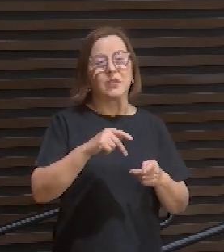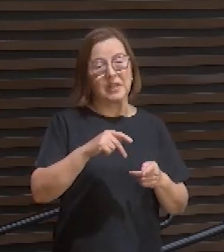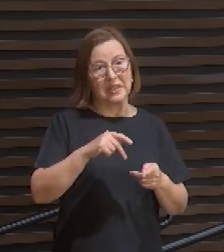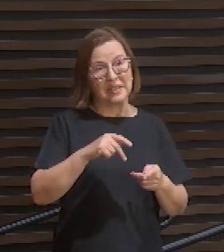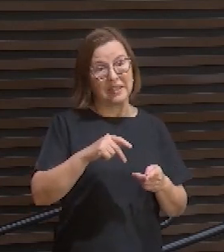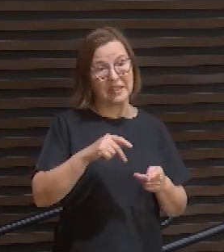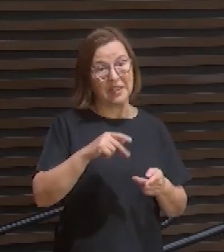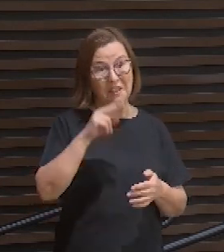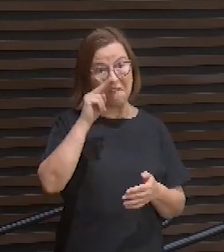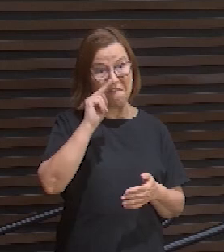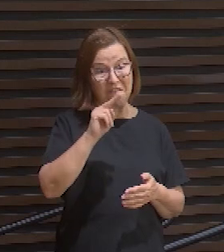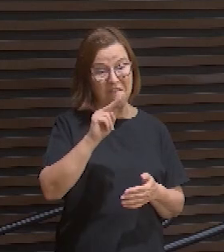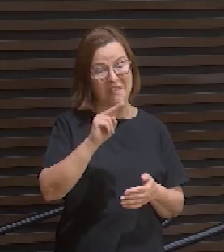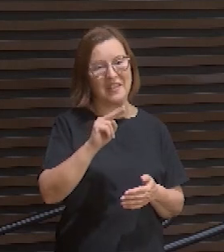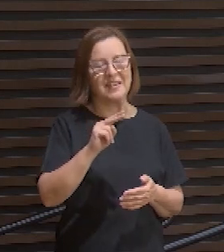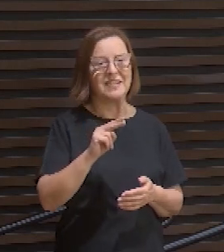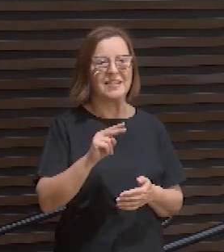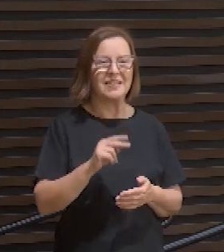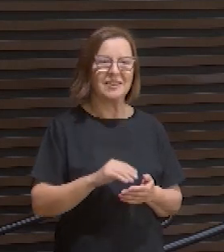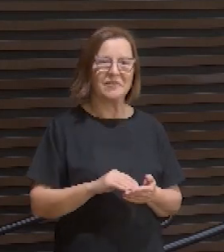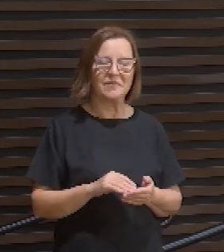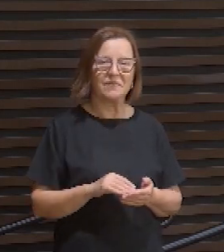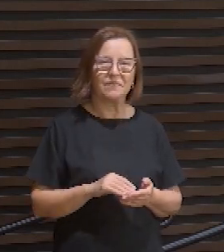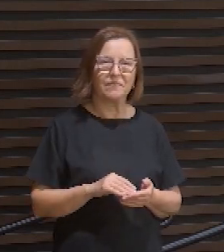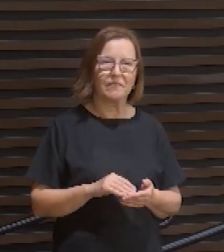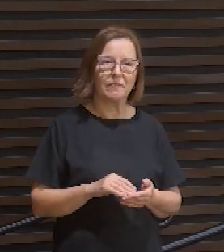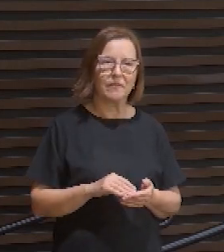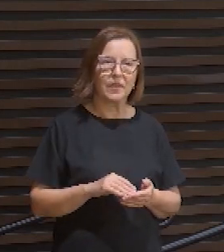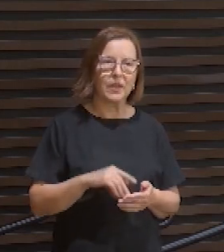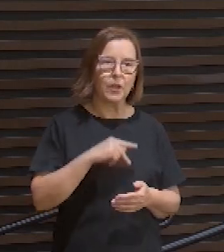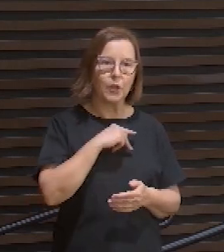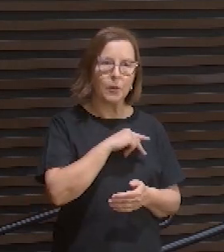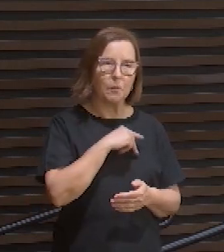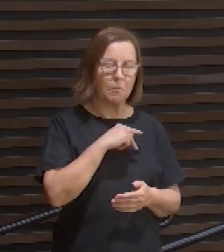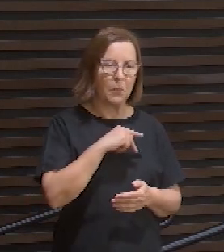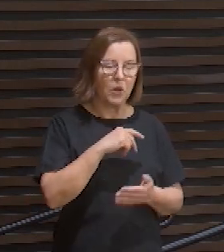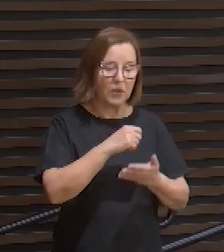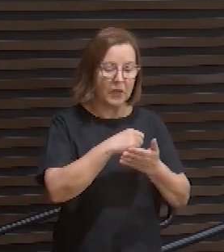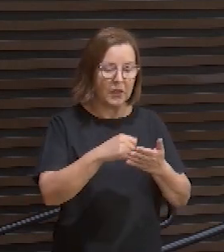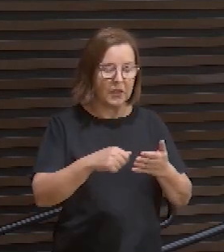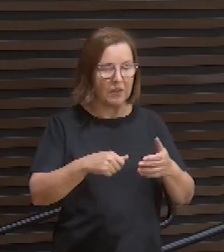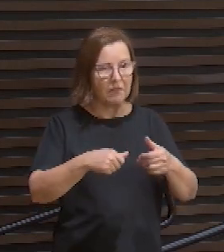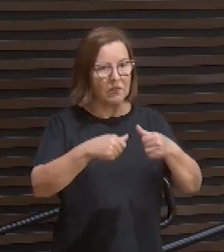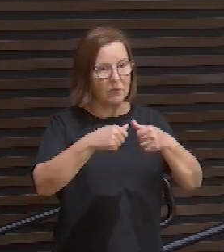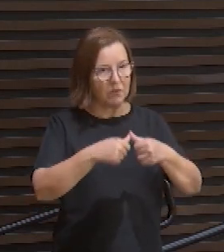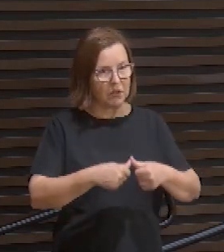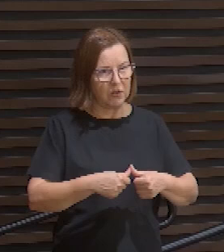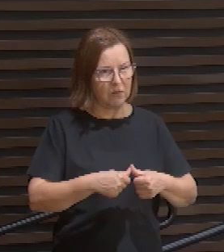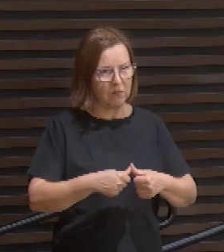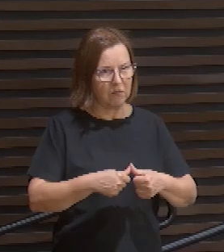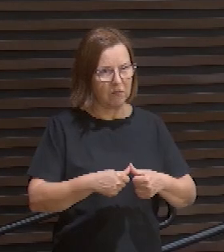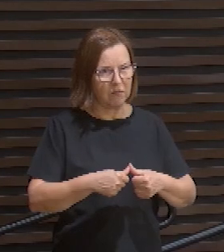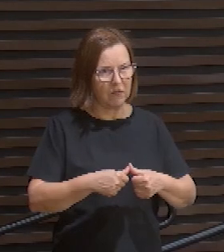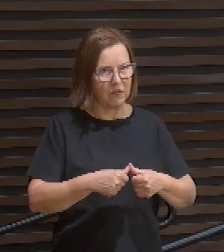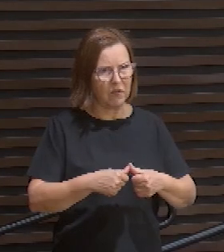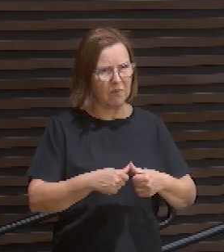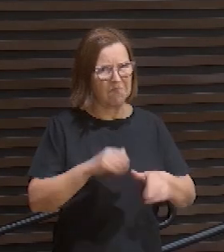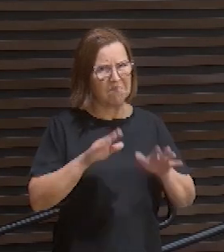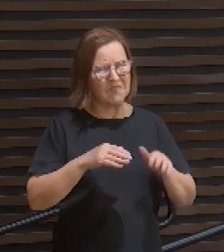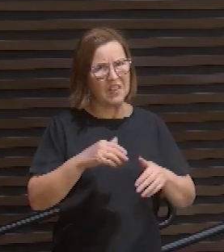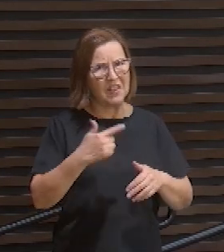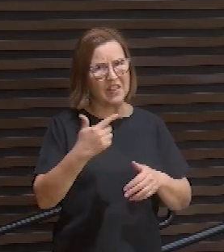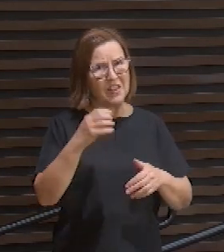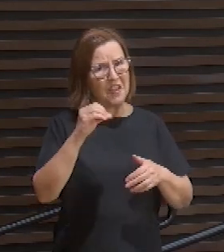E é legal que Paulo escreveu isso mais de 20 anos depois que essa aparição tinha acontecido. A maioria ainda estava vivo. Então você imagina,